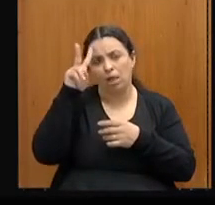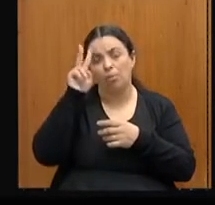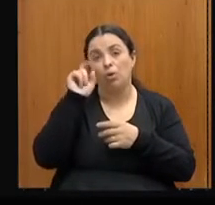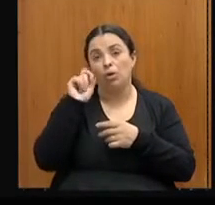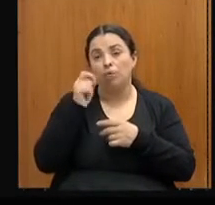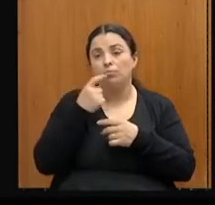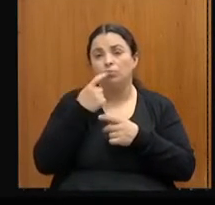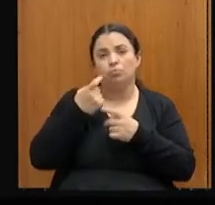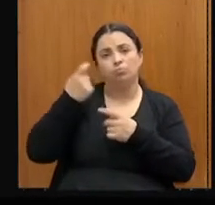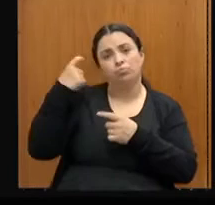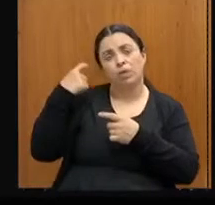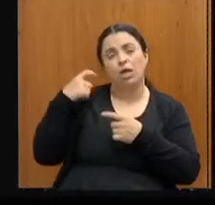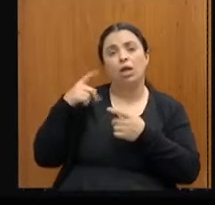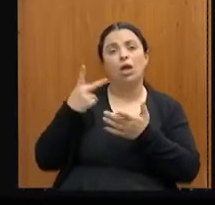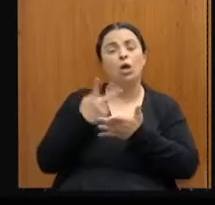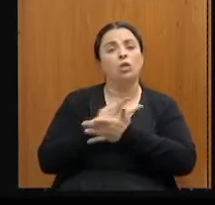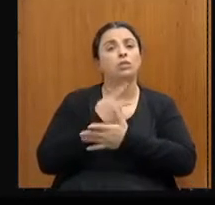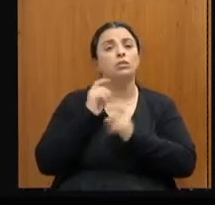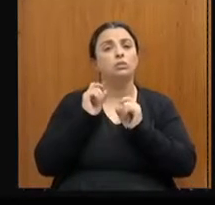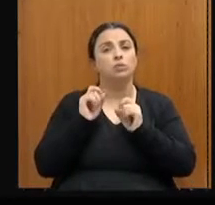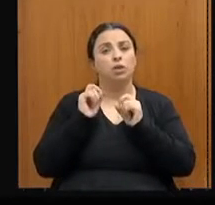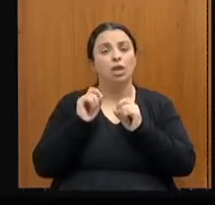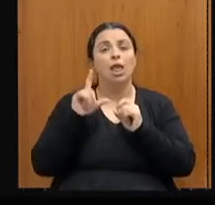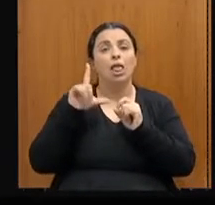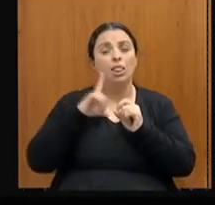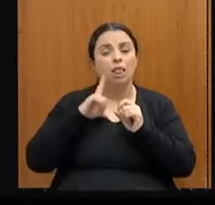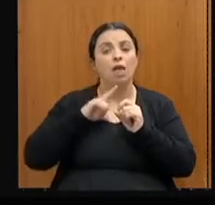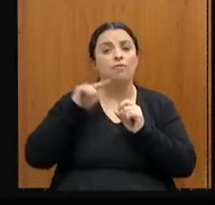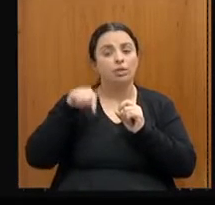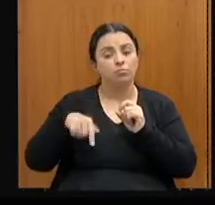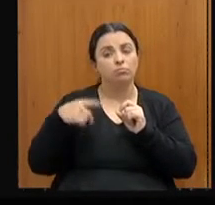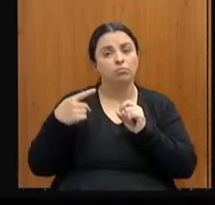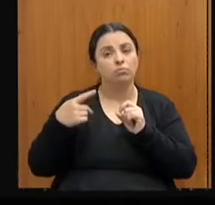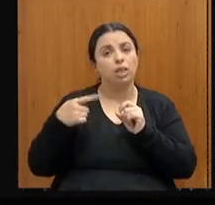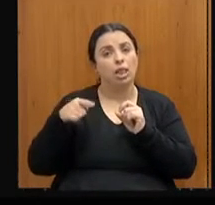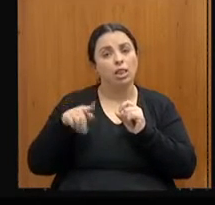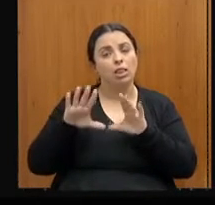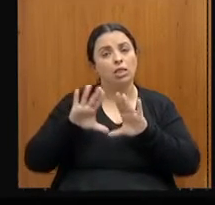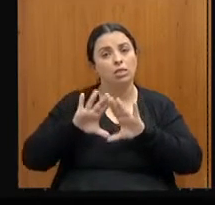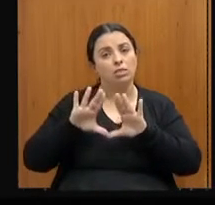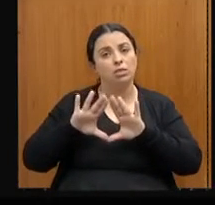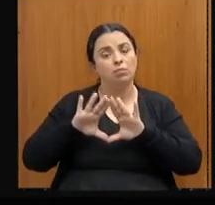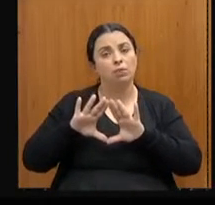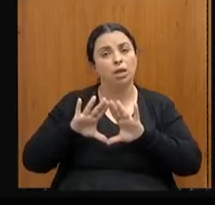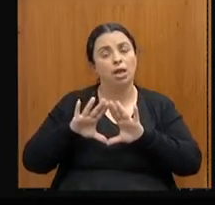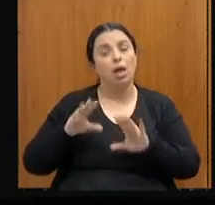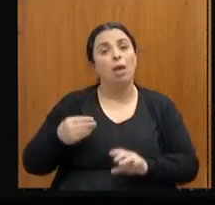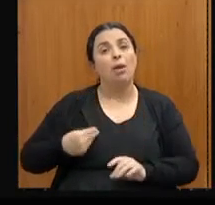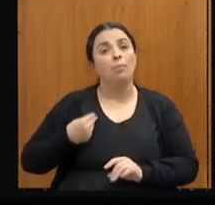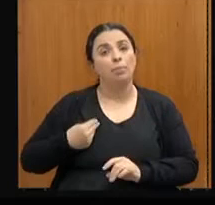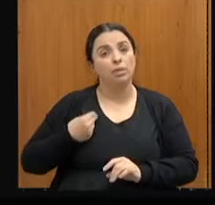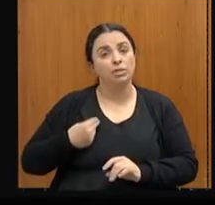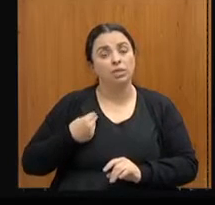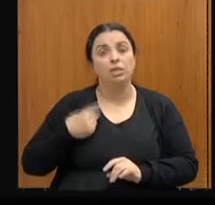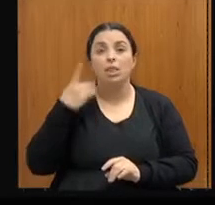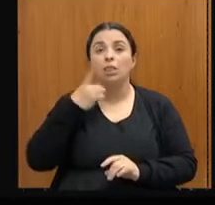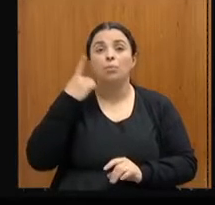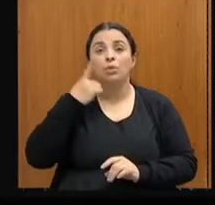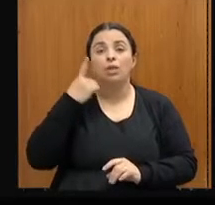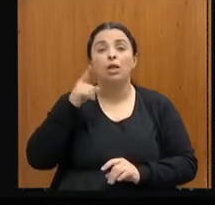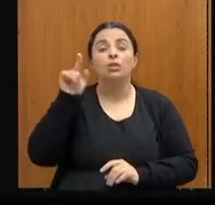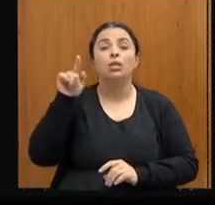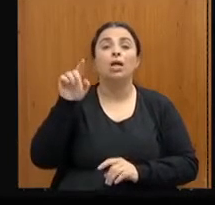atrás a presença da Assembleia Legislativa mineira é de deputados do Estado de Goiás que